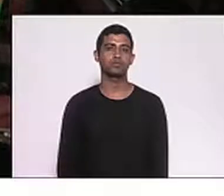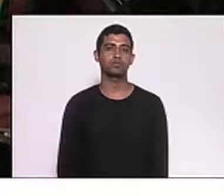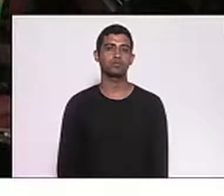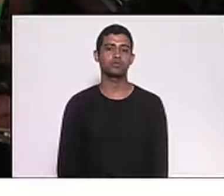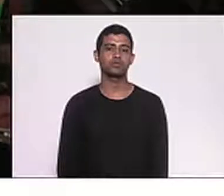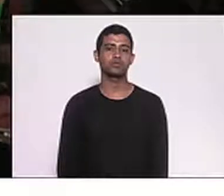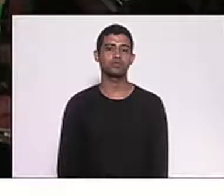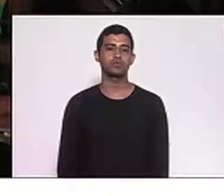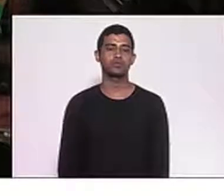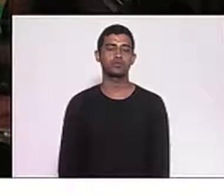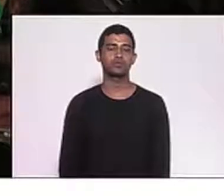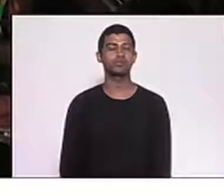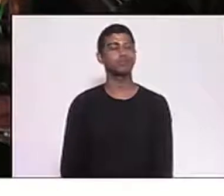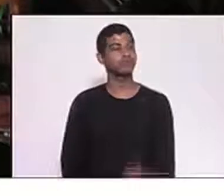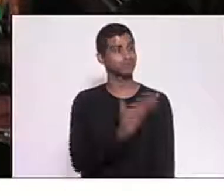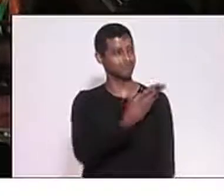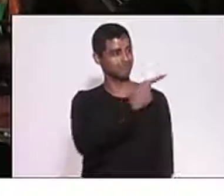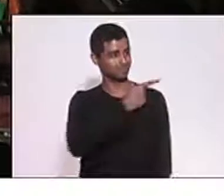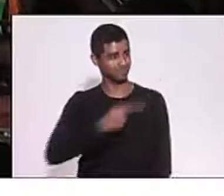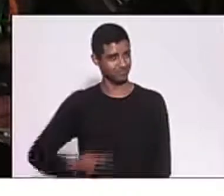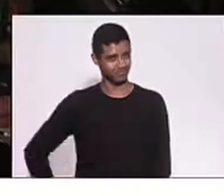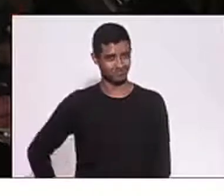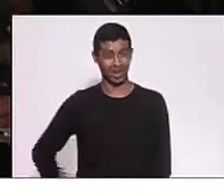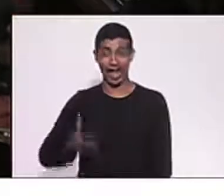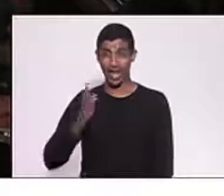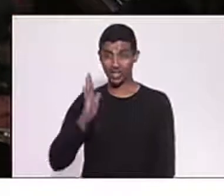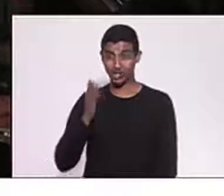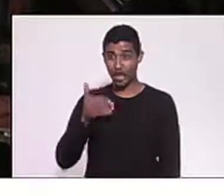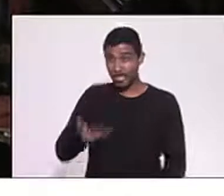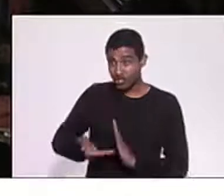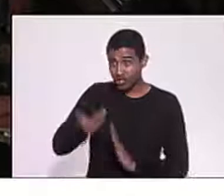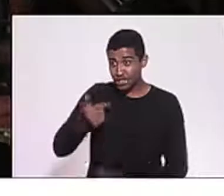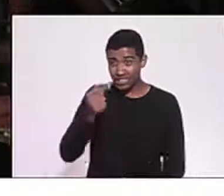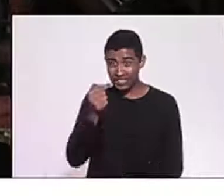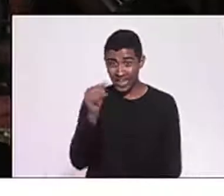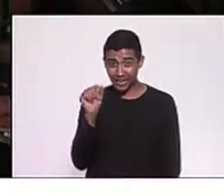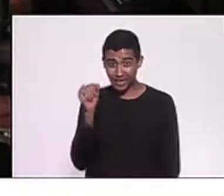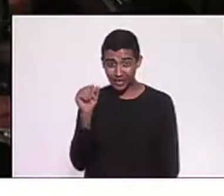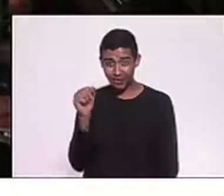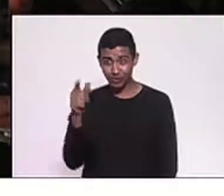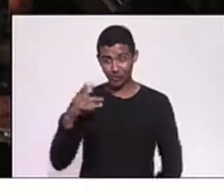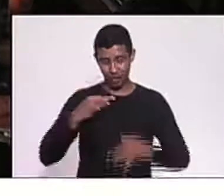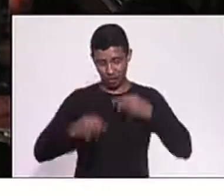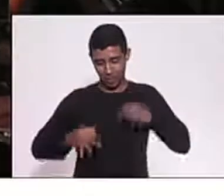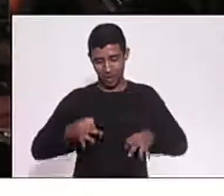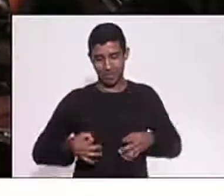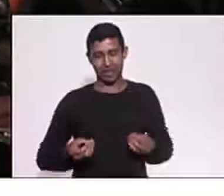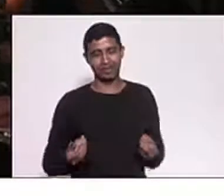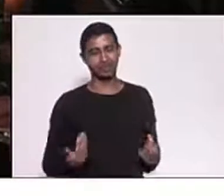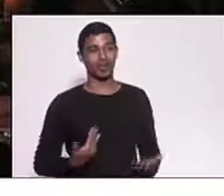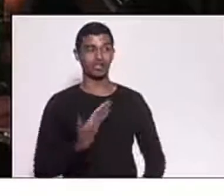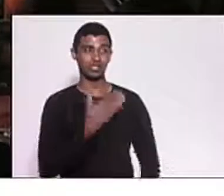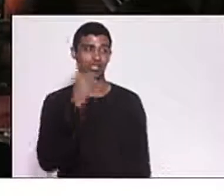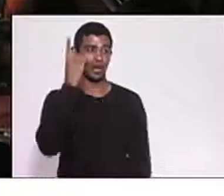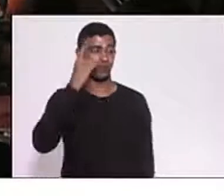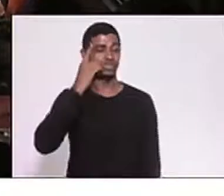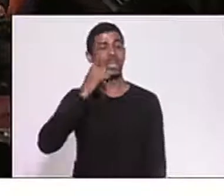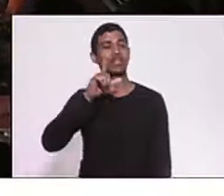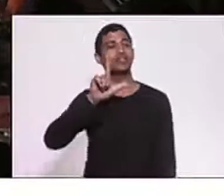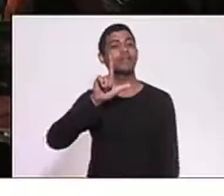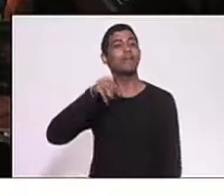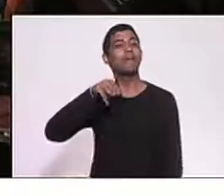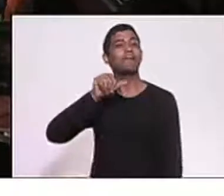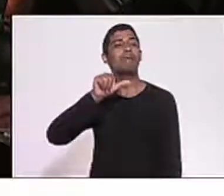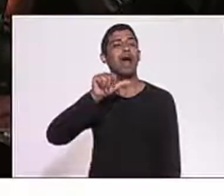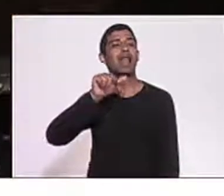Já descontei. Senhor presidente. Sete segundos para se arrumar. Deputado Samuel Malafaia, é que eu